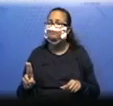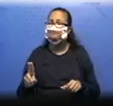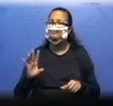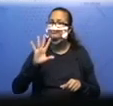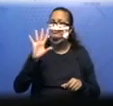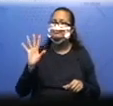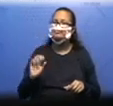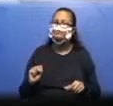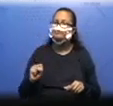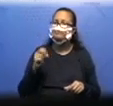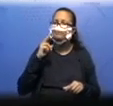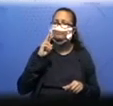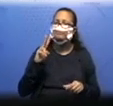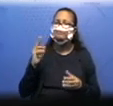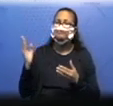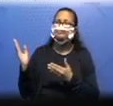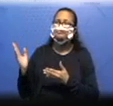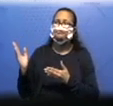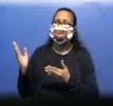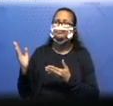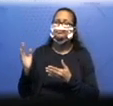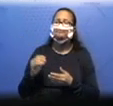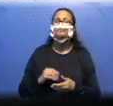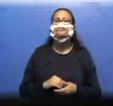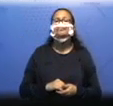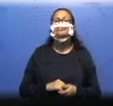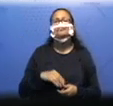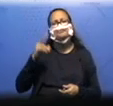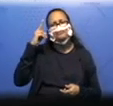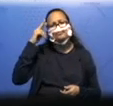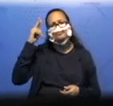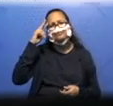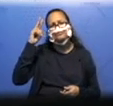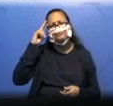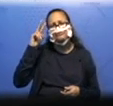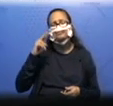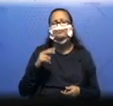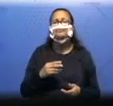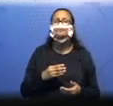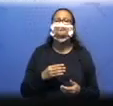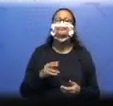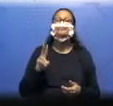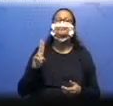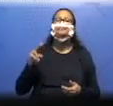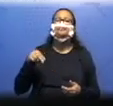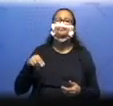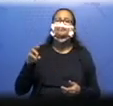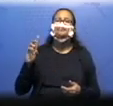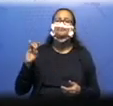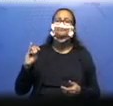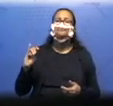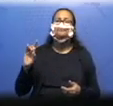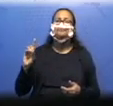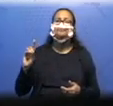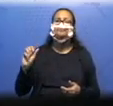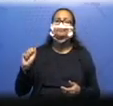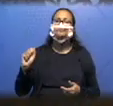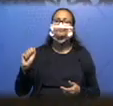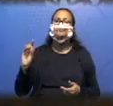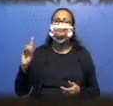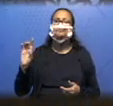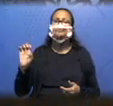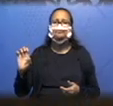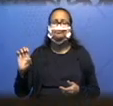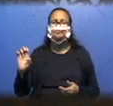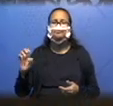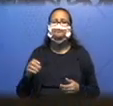dá para ver, né? Então, uma retomadinha dessa unidade 3, porque agora nós vamos entrar